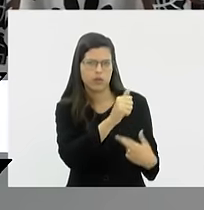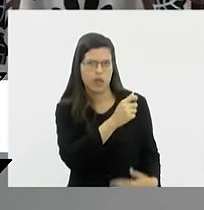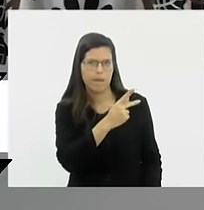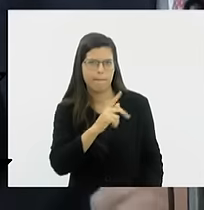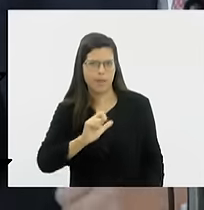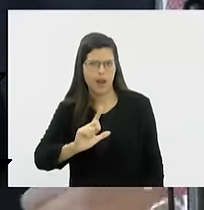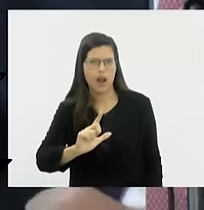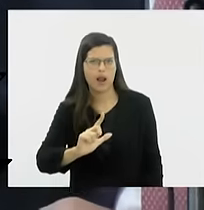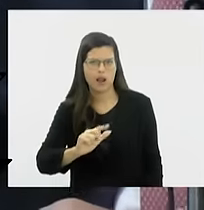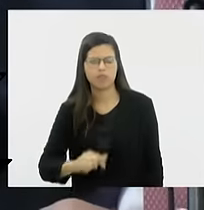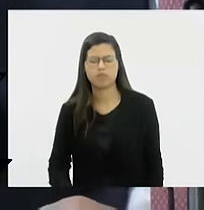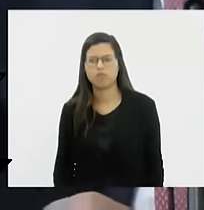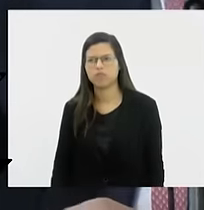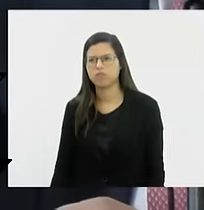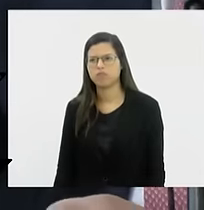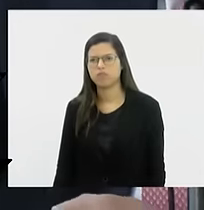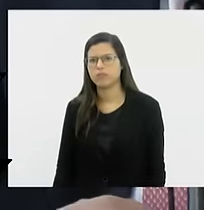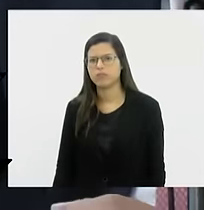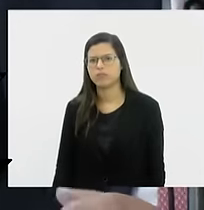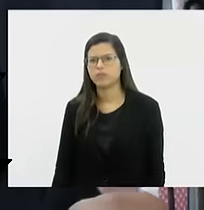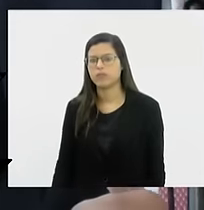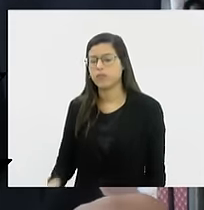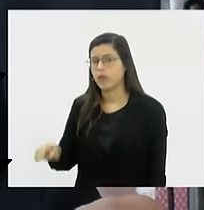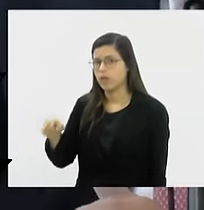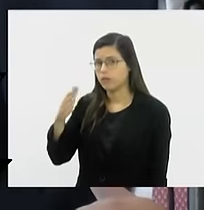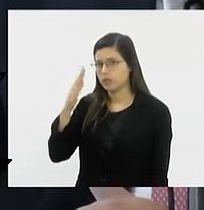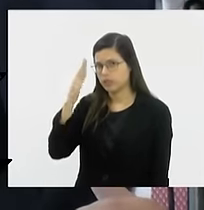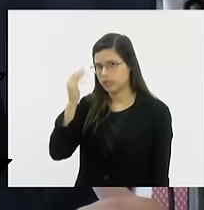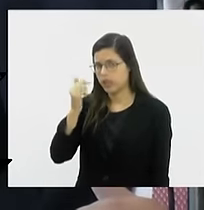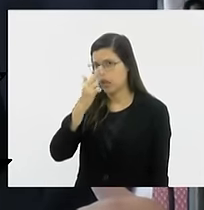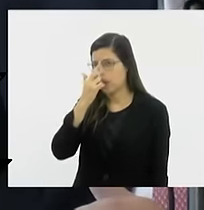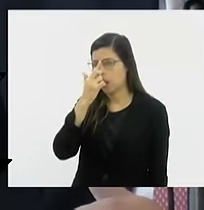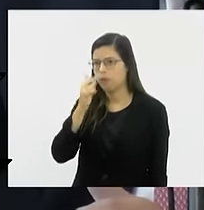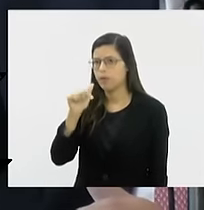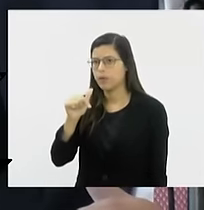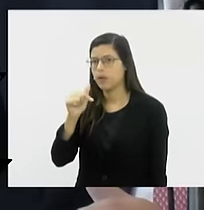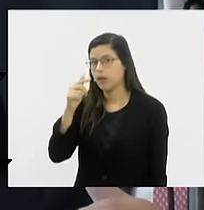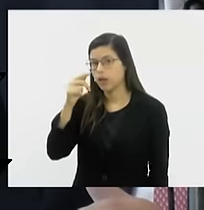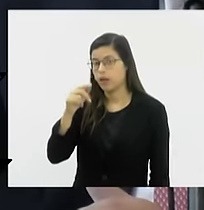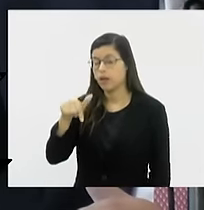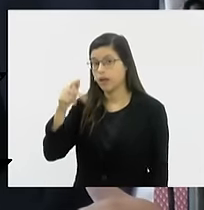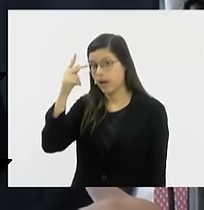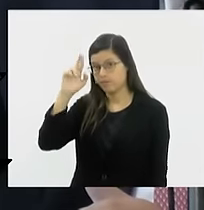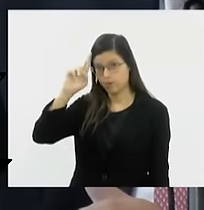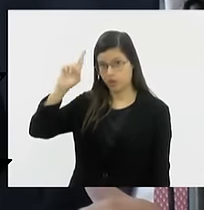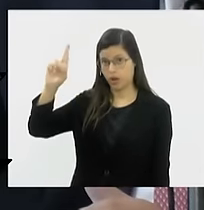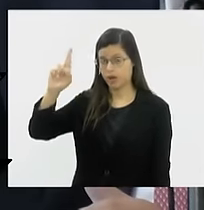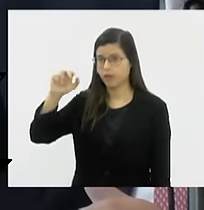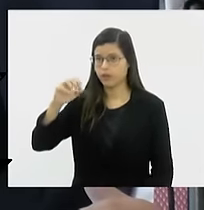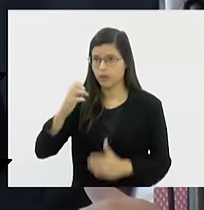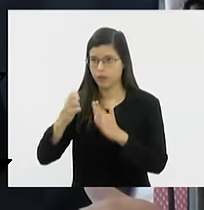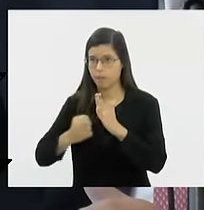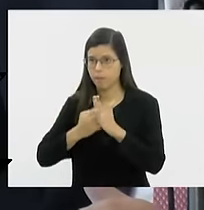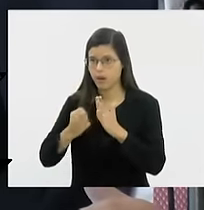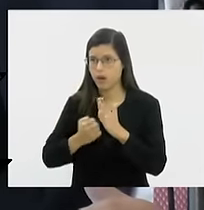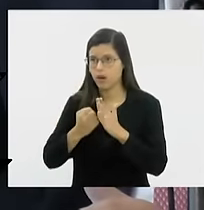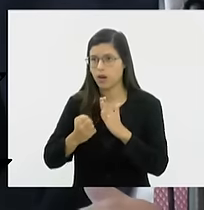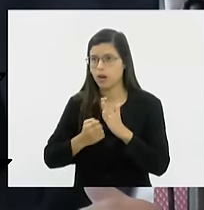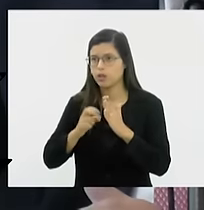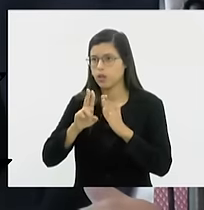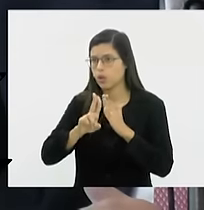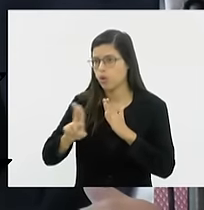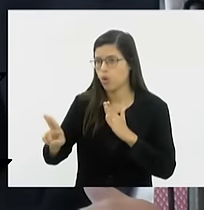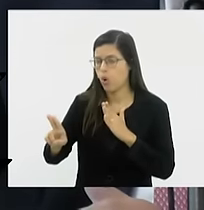Acir. O senhor tem ciência de que a proprietária, a pessoa que está com o nome